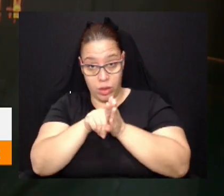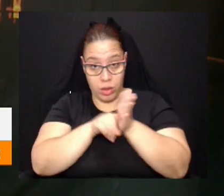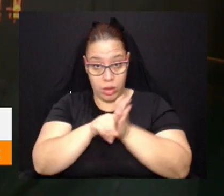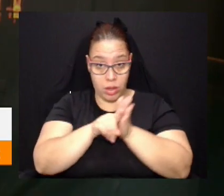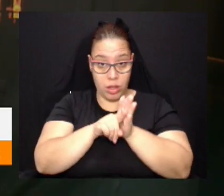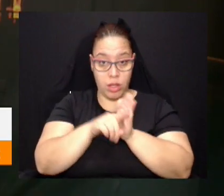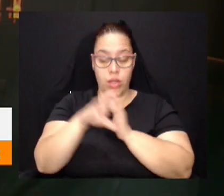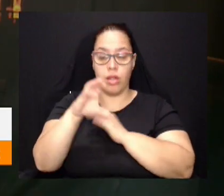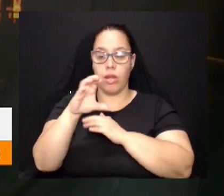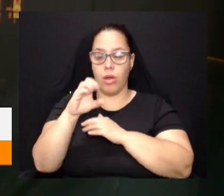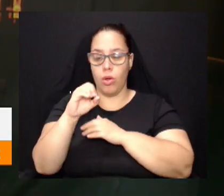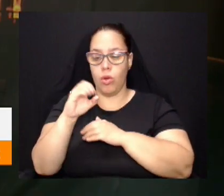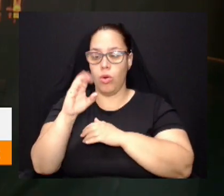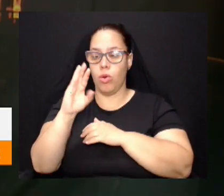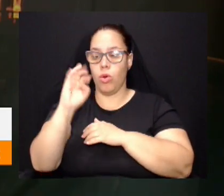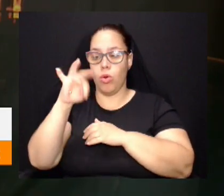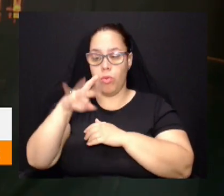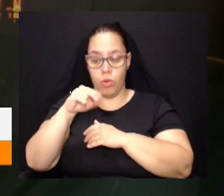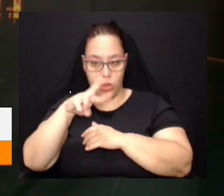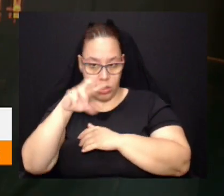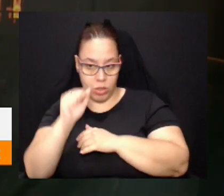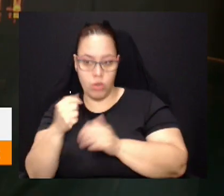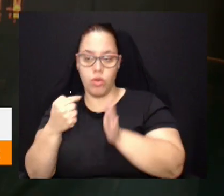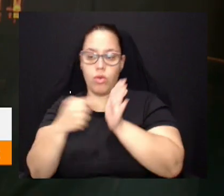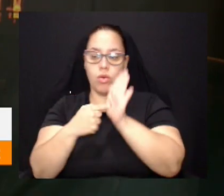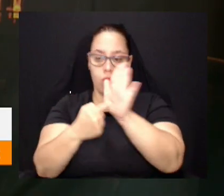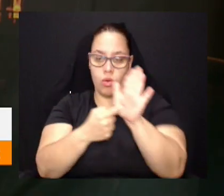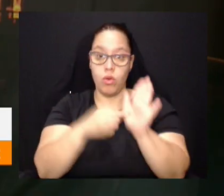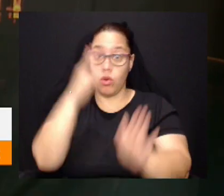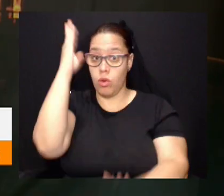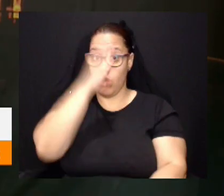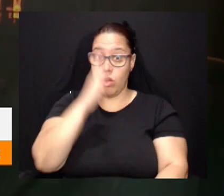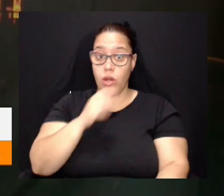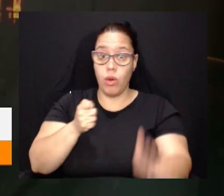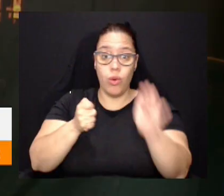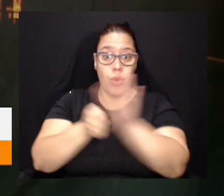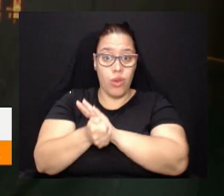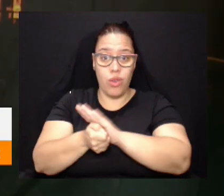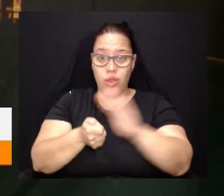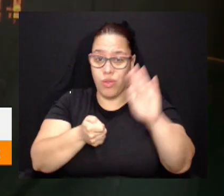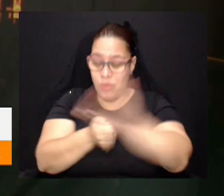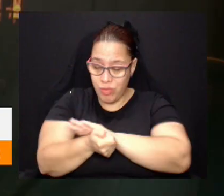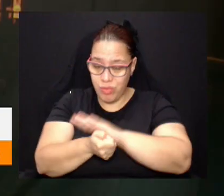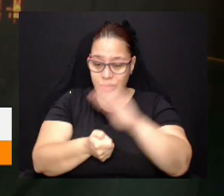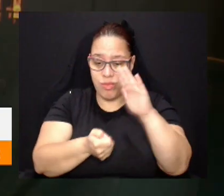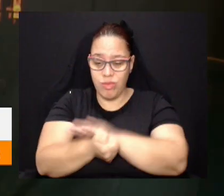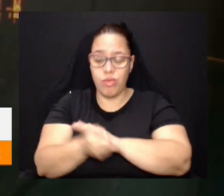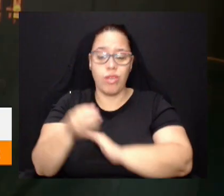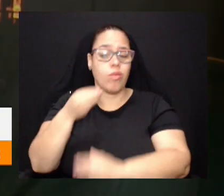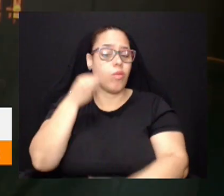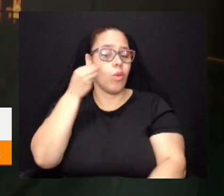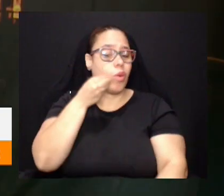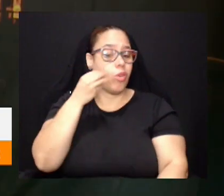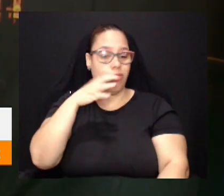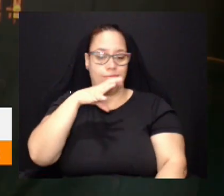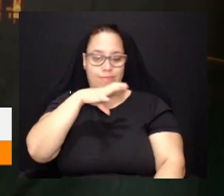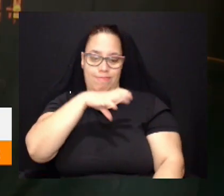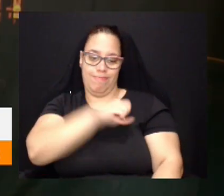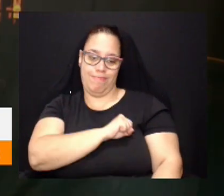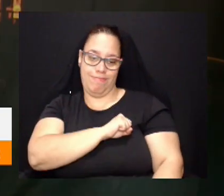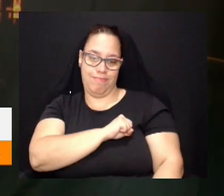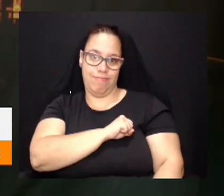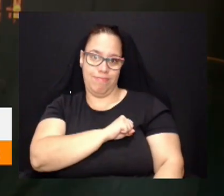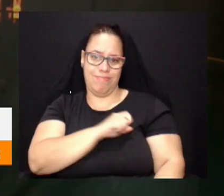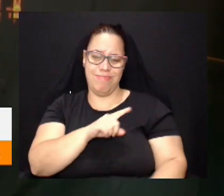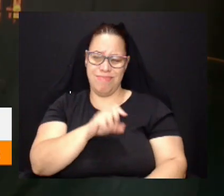Locomotiva que revela que o brasileiro investe alto em experiências românticas, né? Mas será